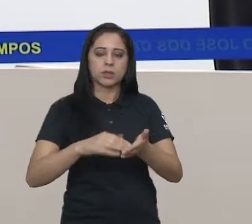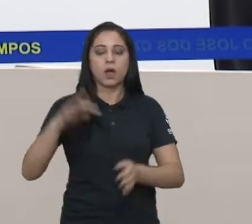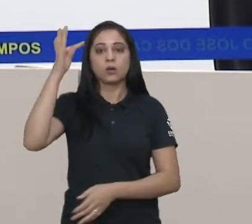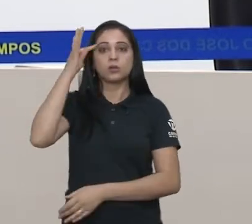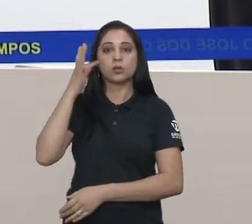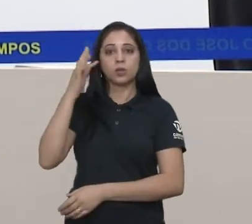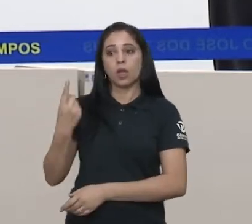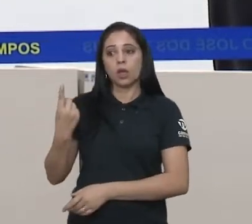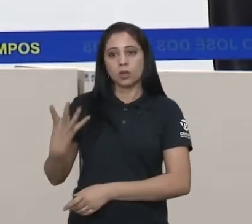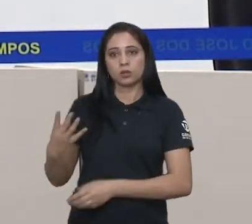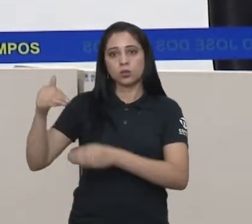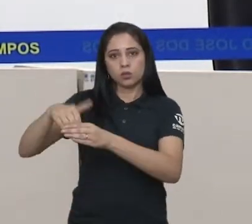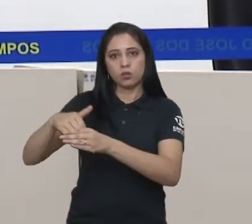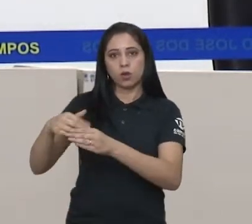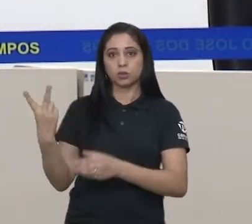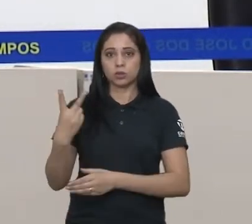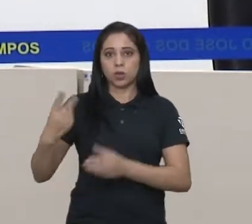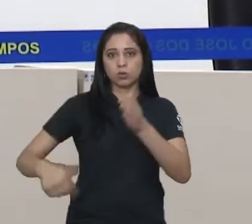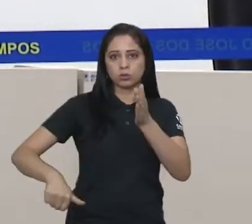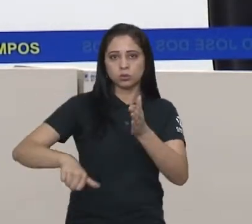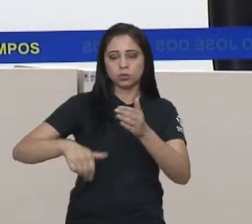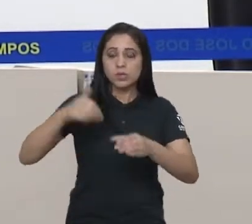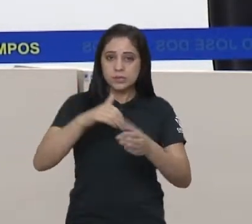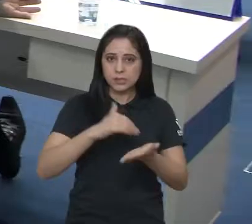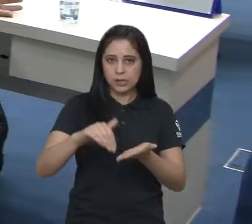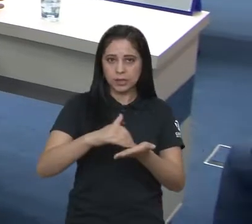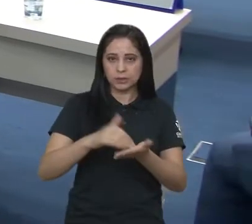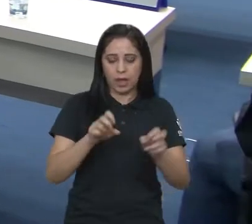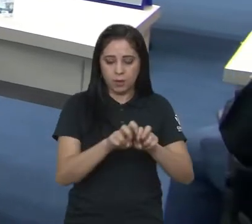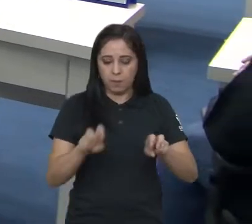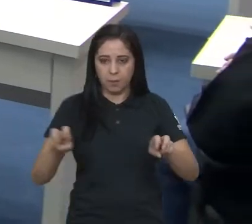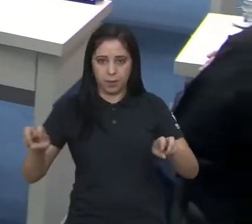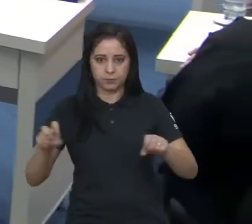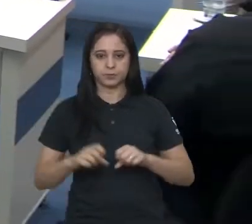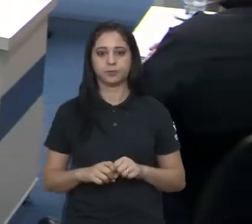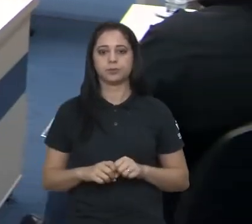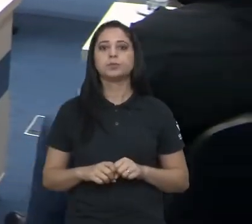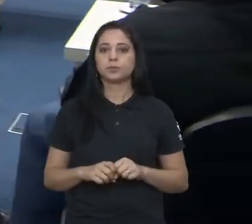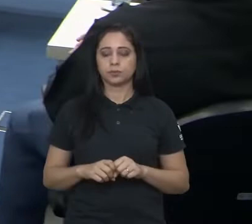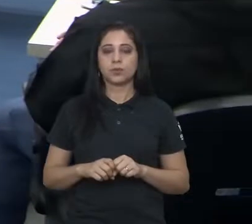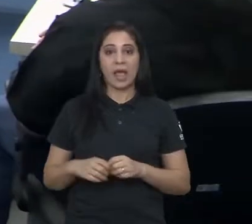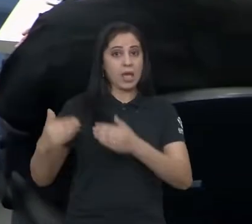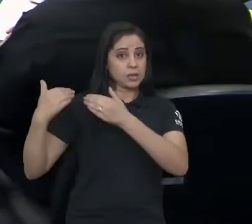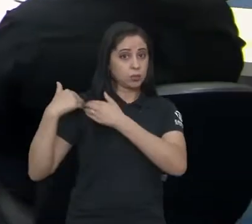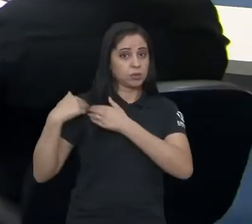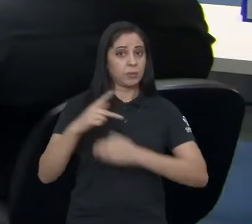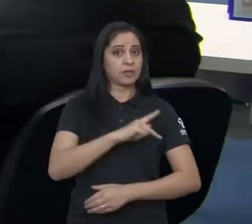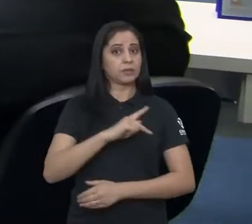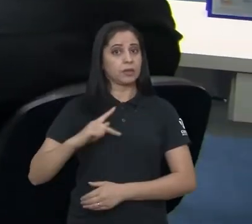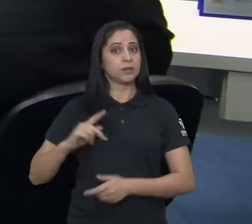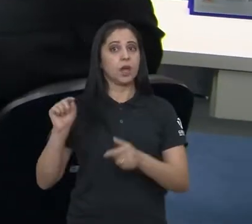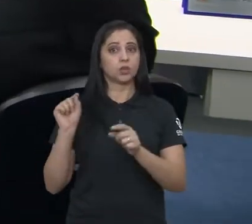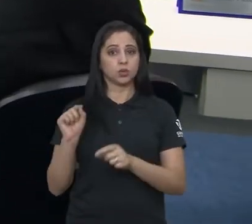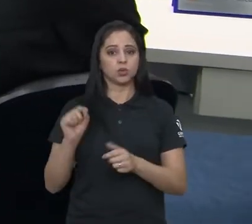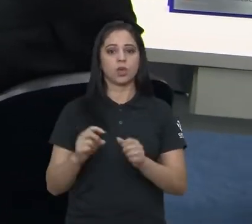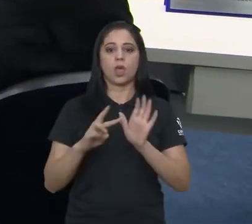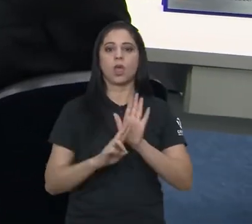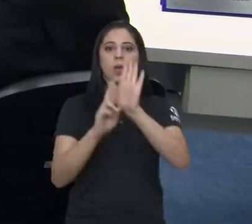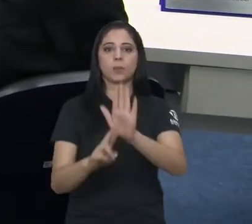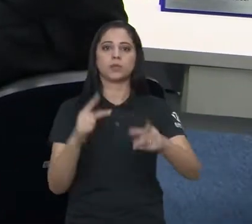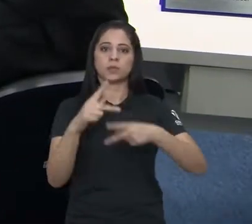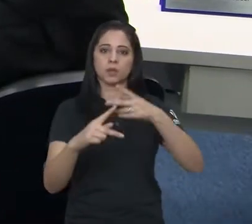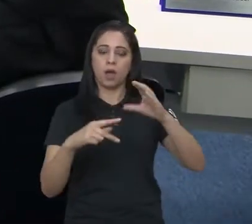votos, o segundo secretário da nova mesa diretora. Entre as atribuições do presidente estão representar a